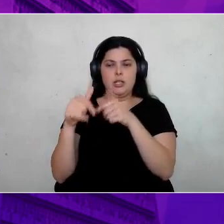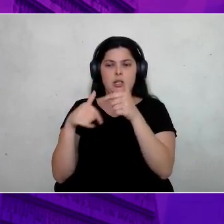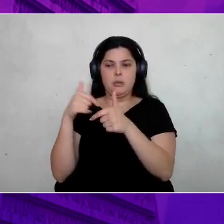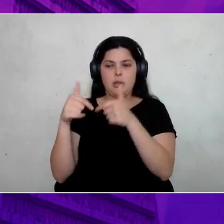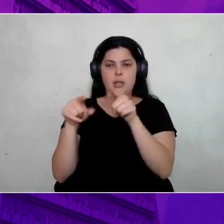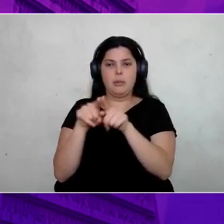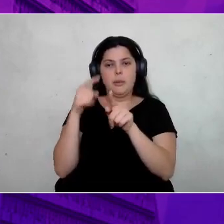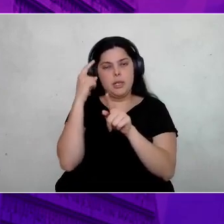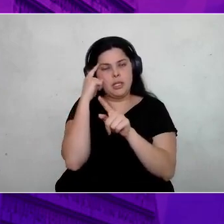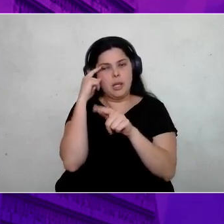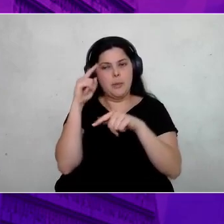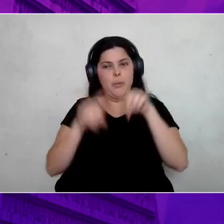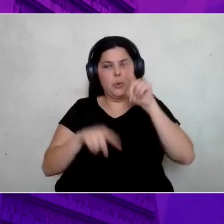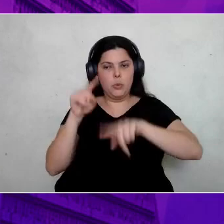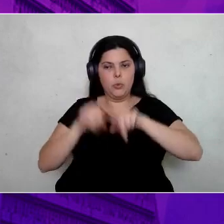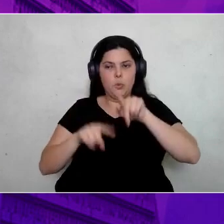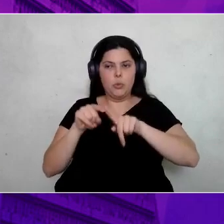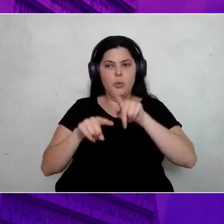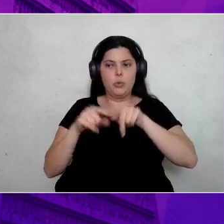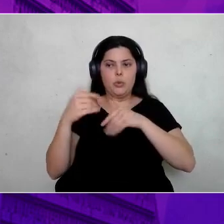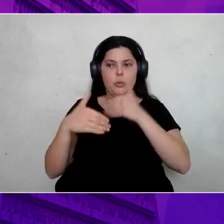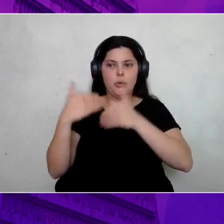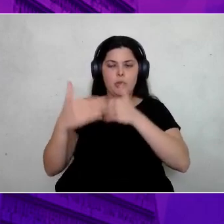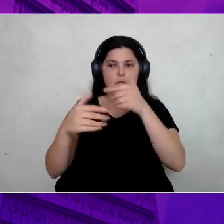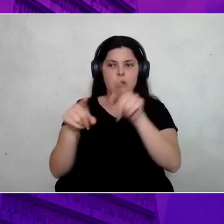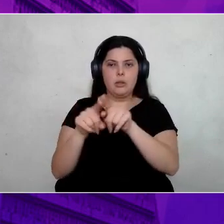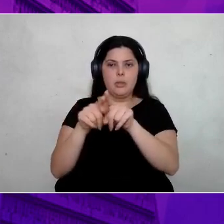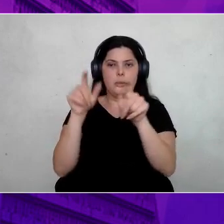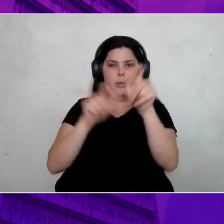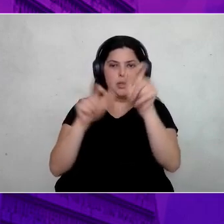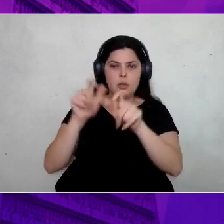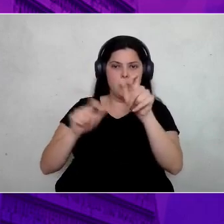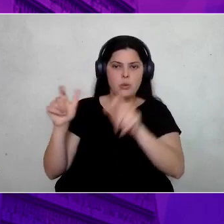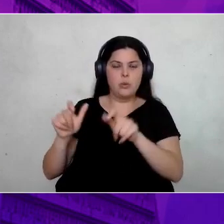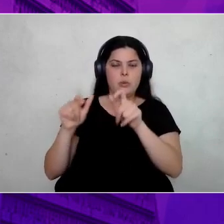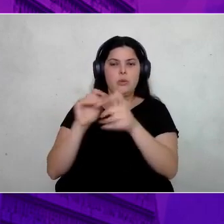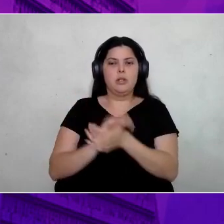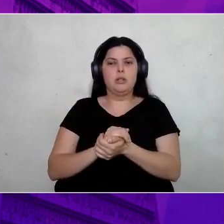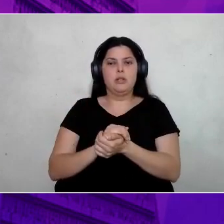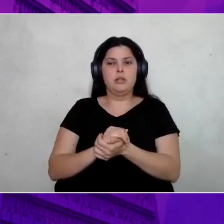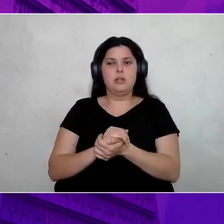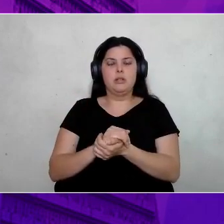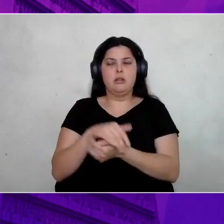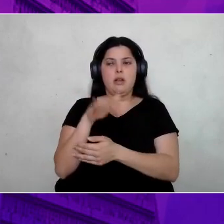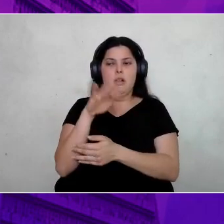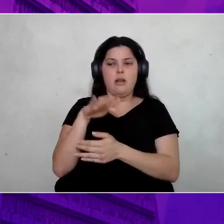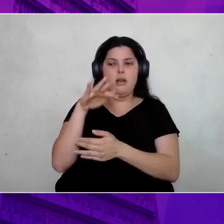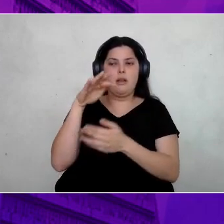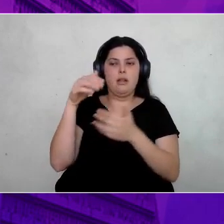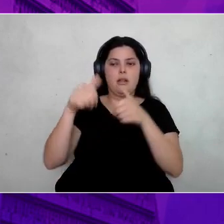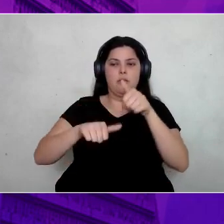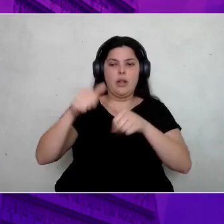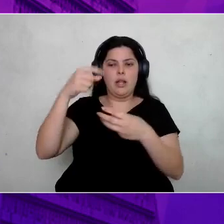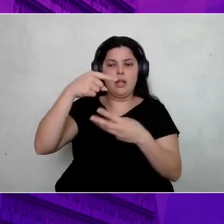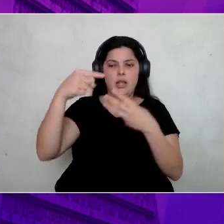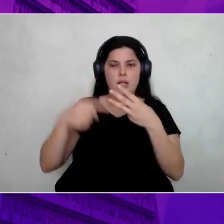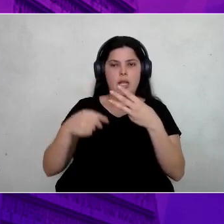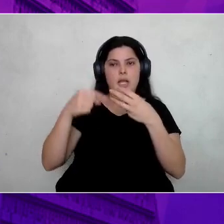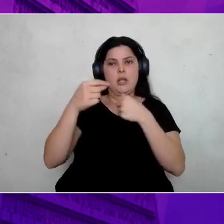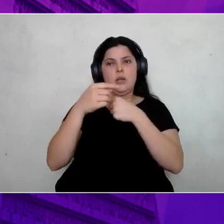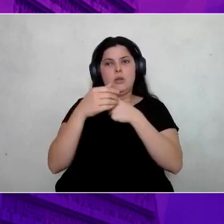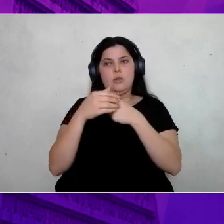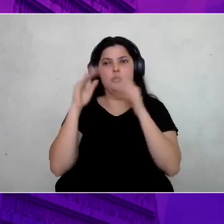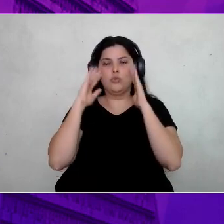em produtos, mas pensar em processos e pessoas também. Então, olhar esses 3 pontos com mais carinho, pensar de forma